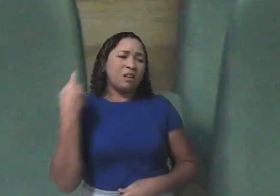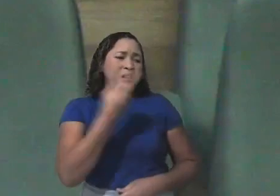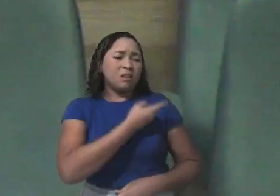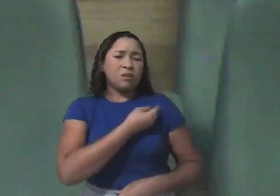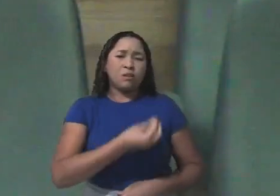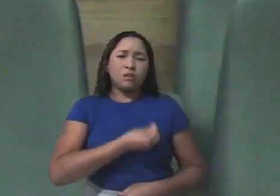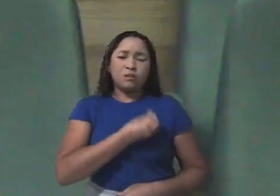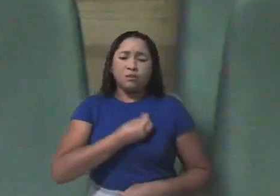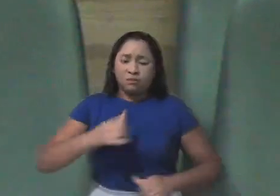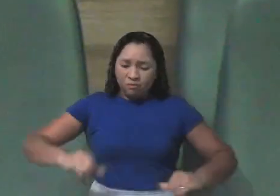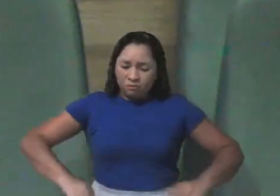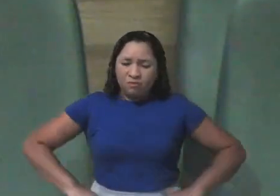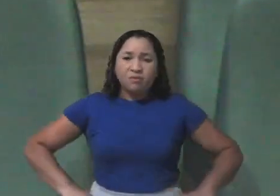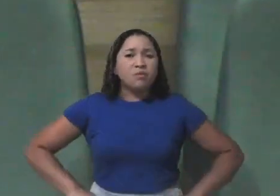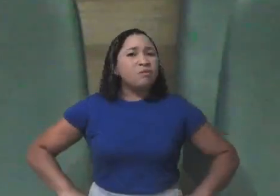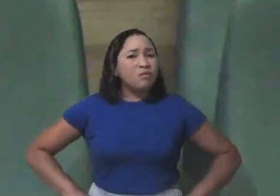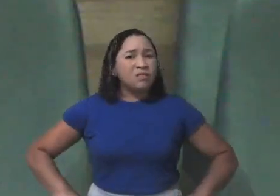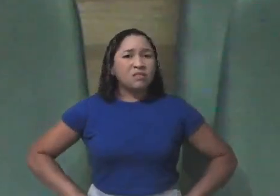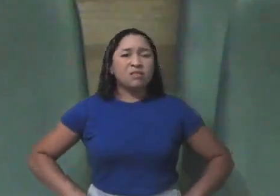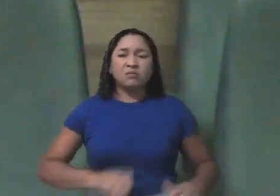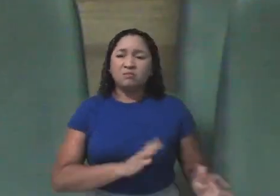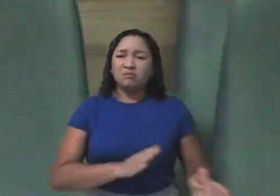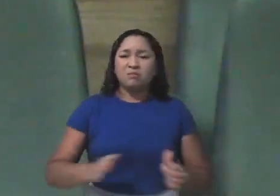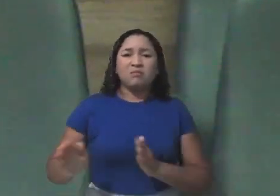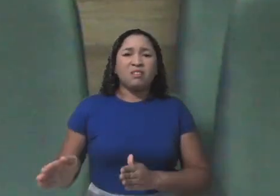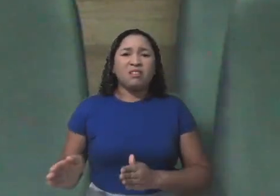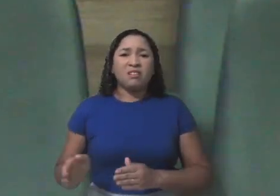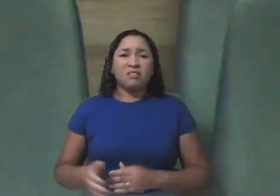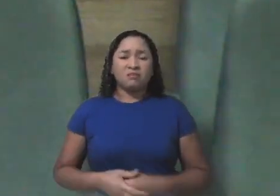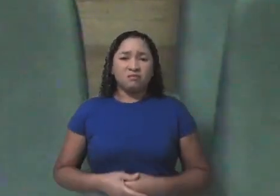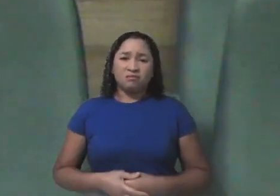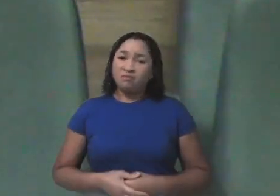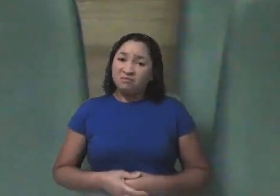Romanos 11, 25 a 27, por gentileza.